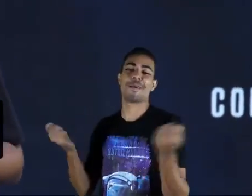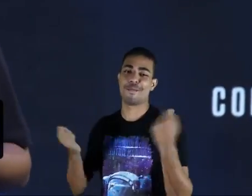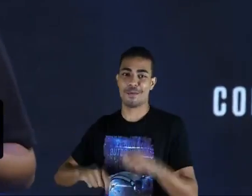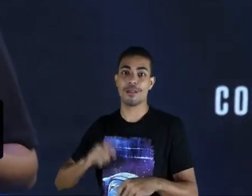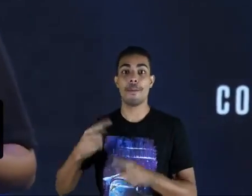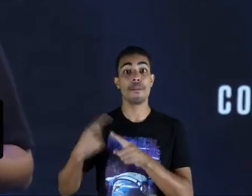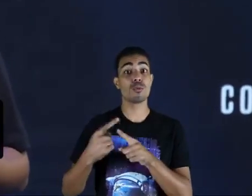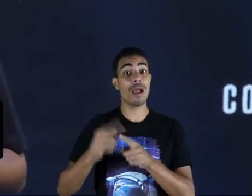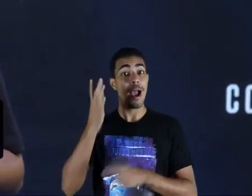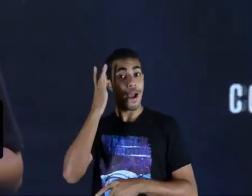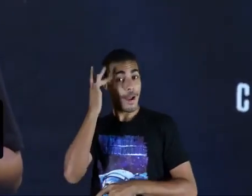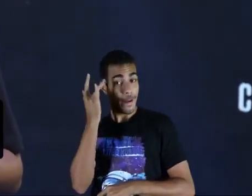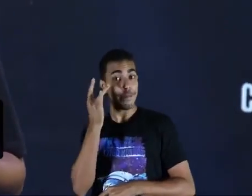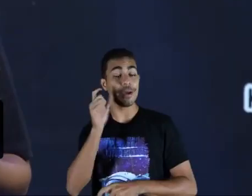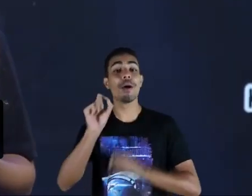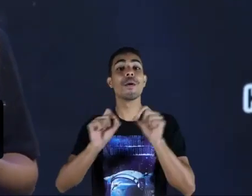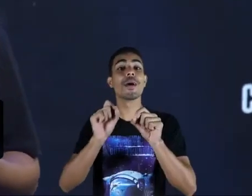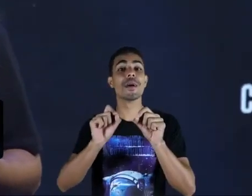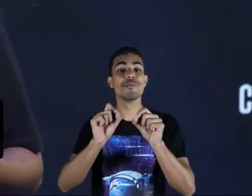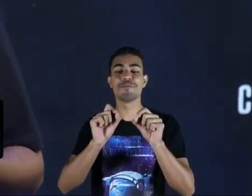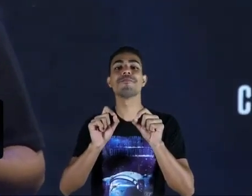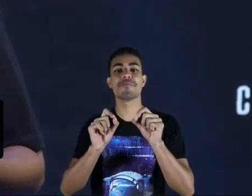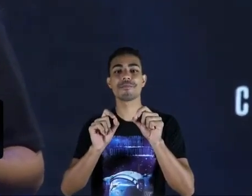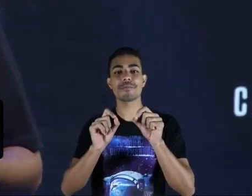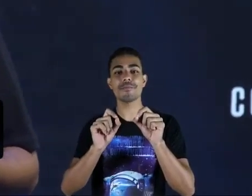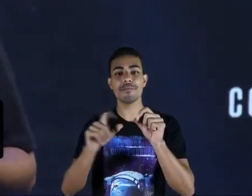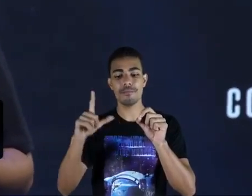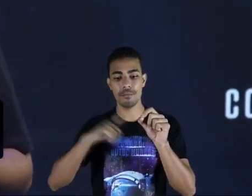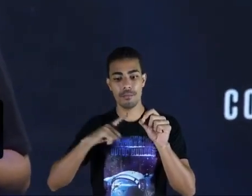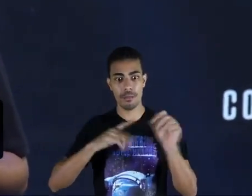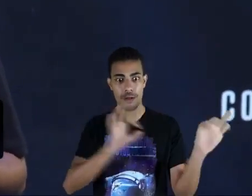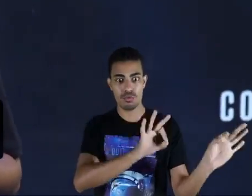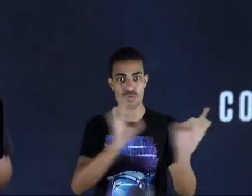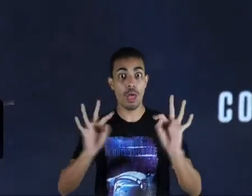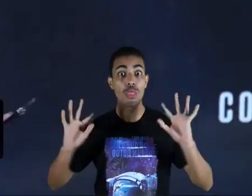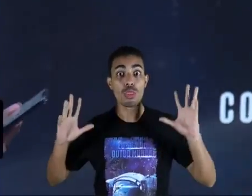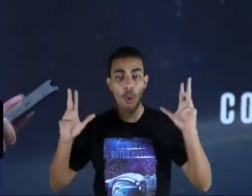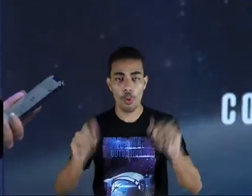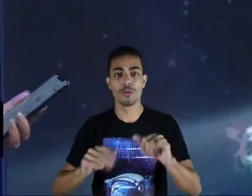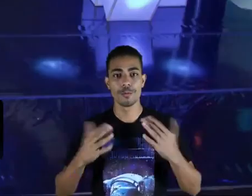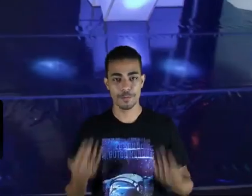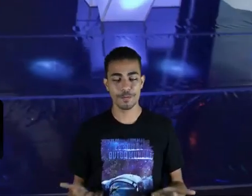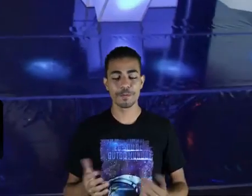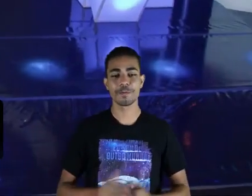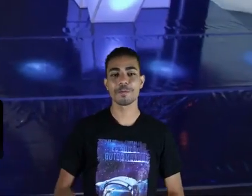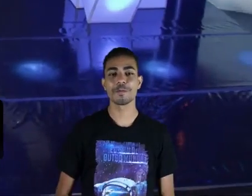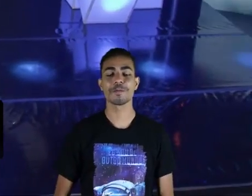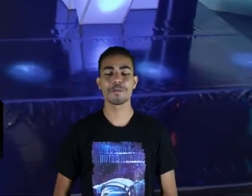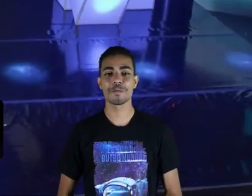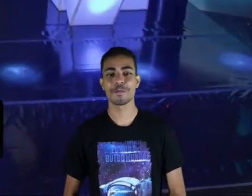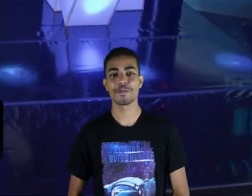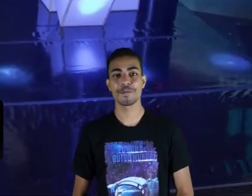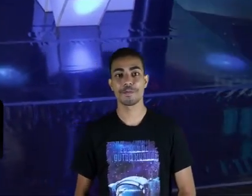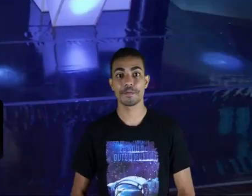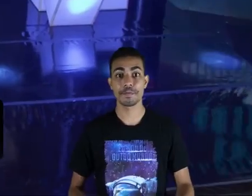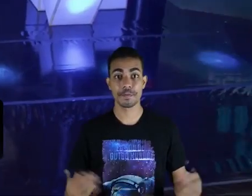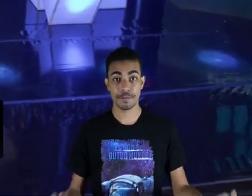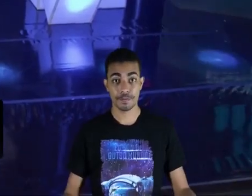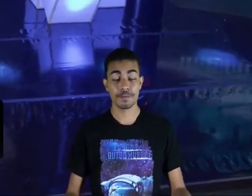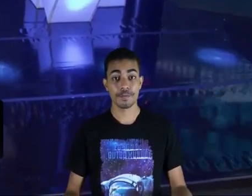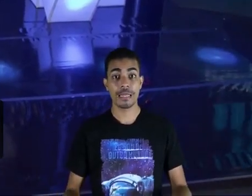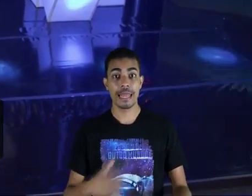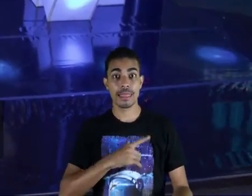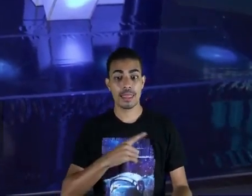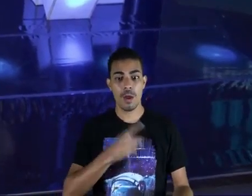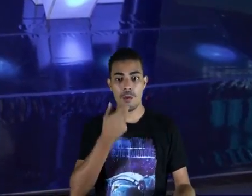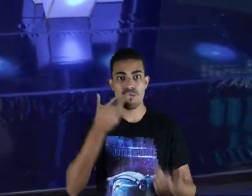amanhã você já vai entrar para poder acompanhar tudo isso daí, tá bom? Vamos falar o seguinte agora. Tem um